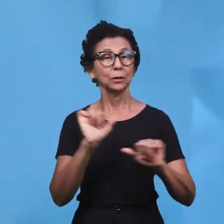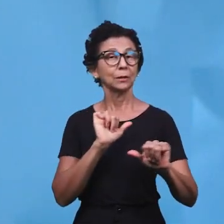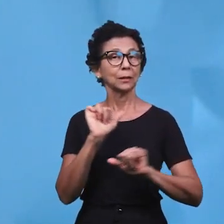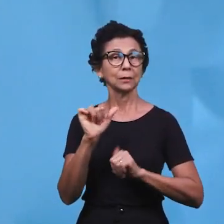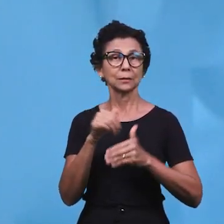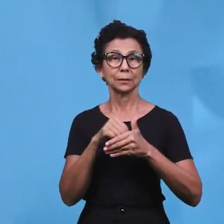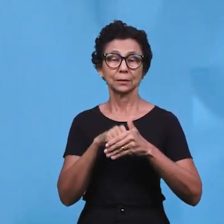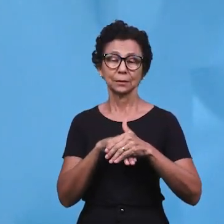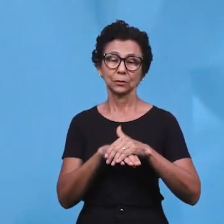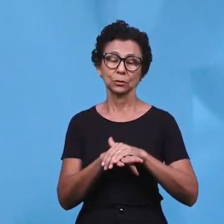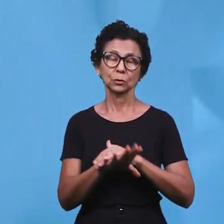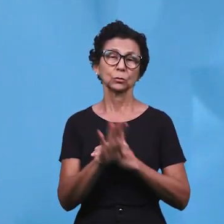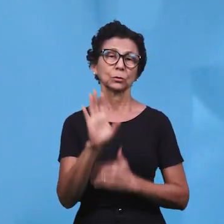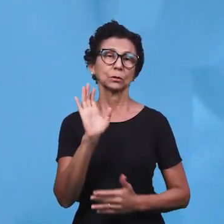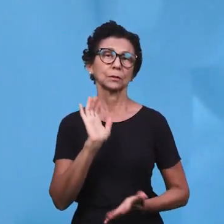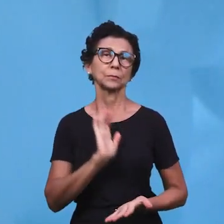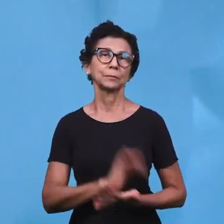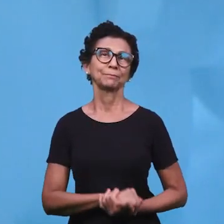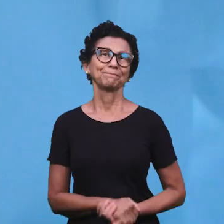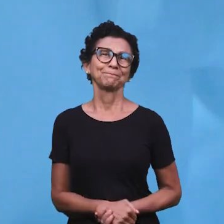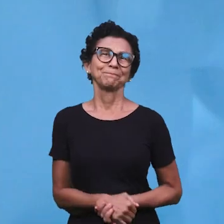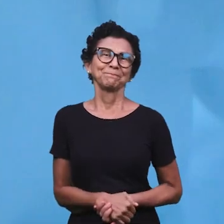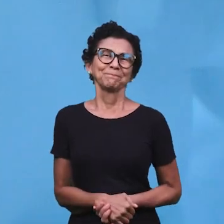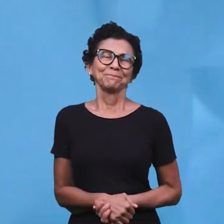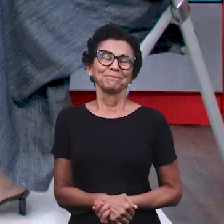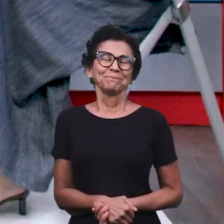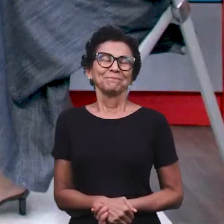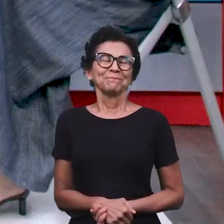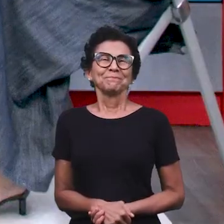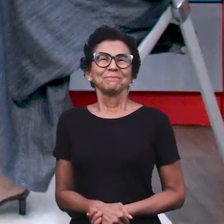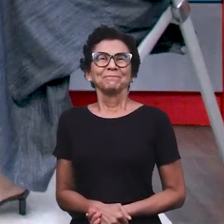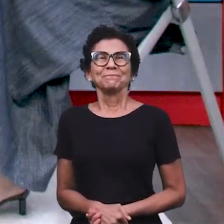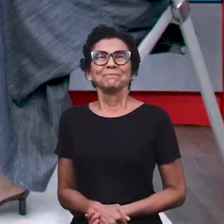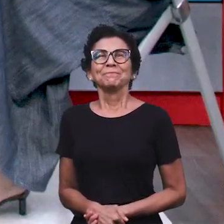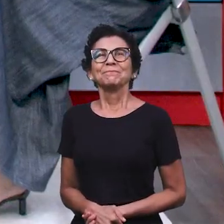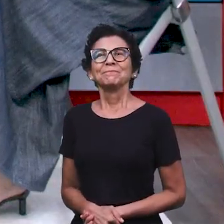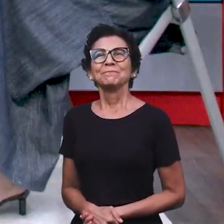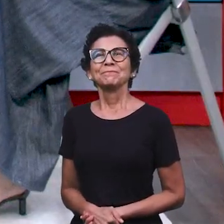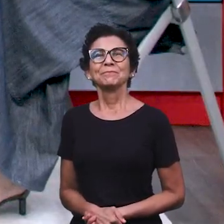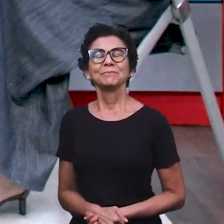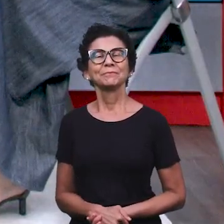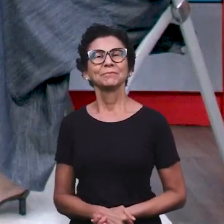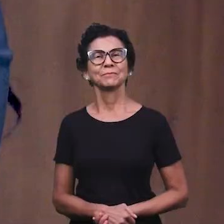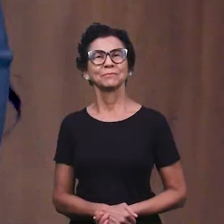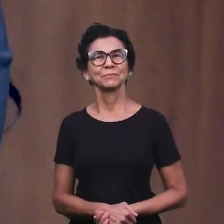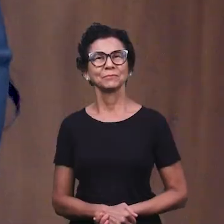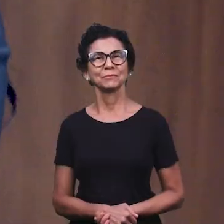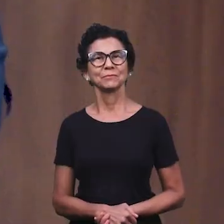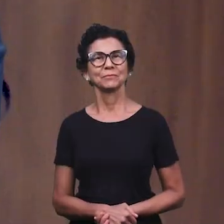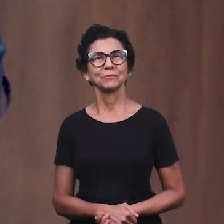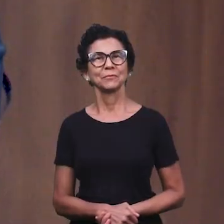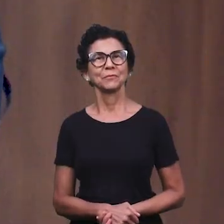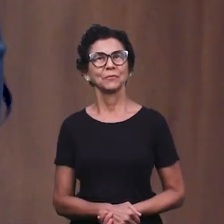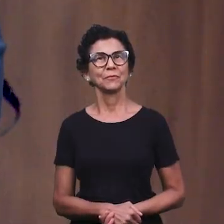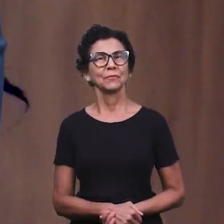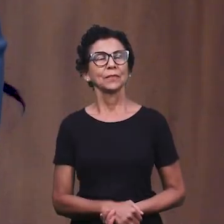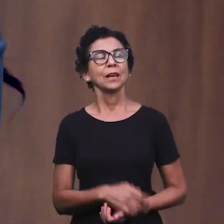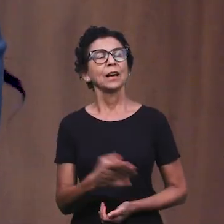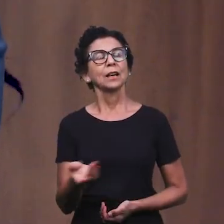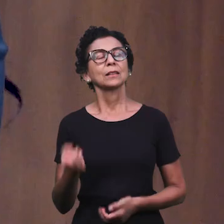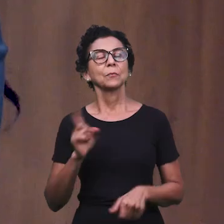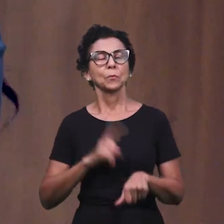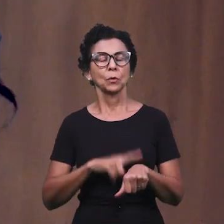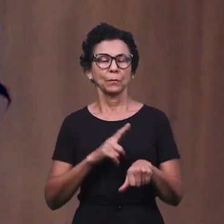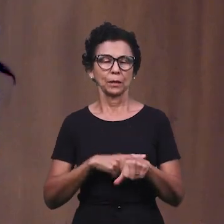mudanças de hábitos, na verdade, né, do Sim. nosso dia. Legal também a gente ter o relaxamento, né, que pode ser o nosso momento